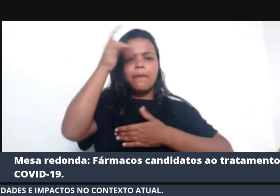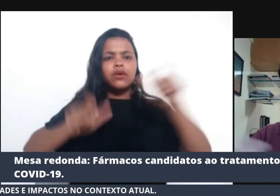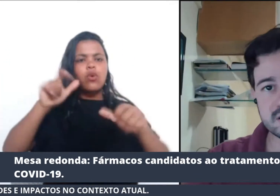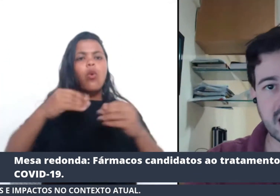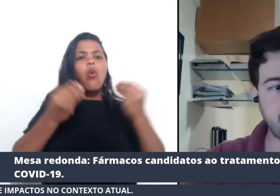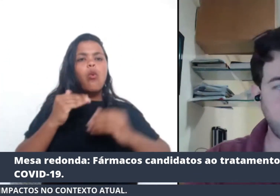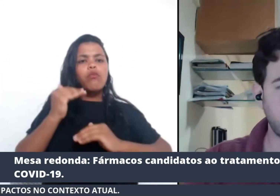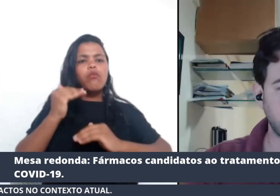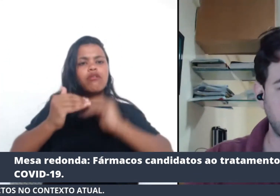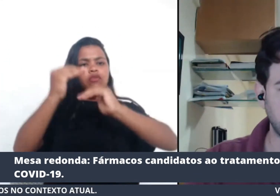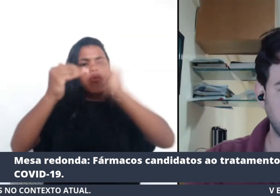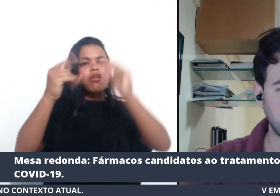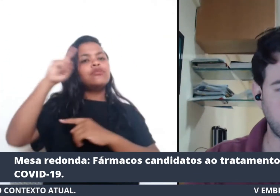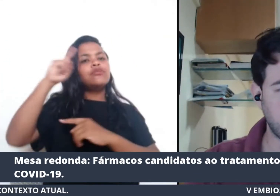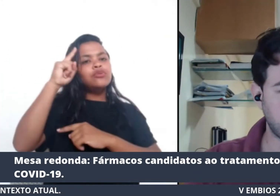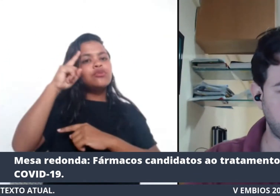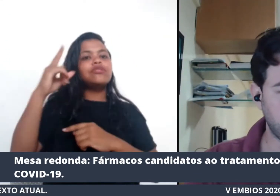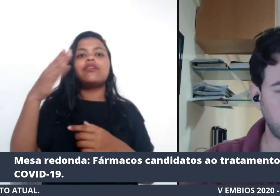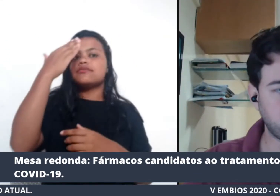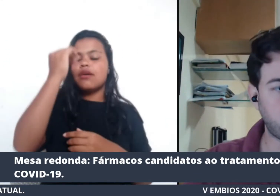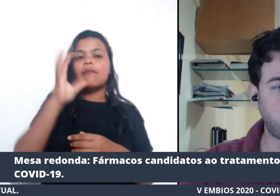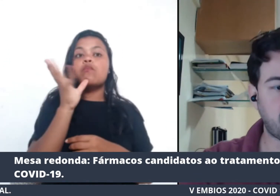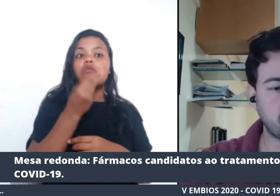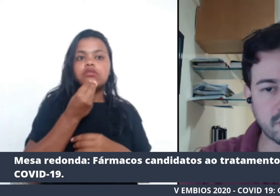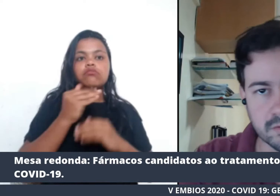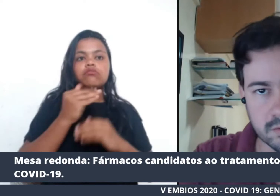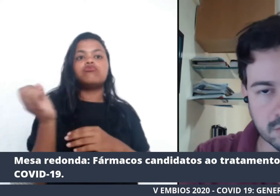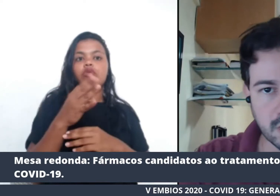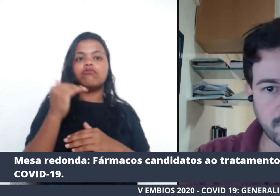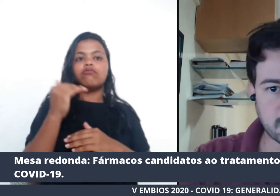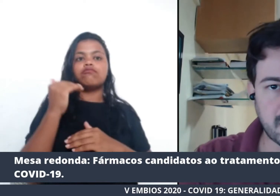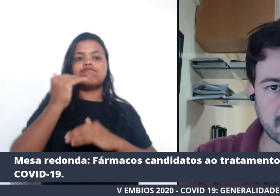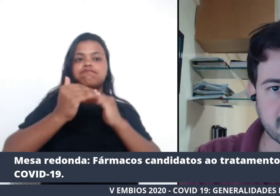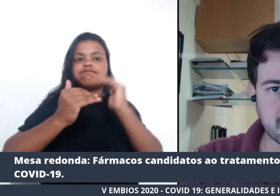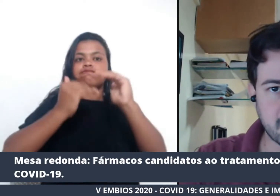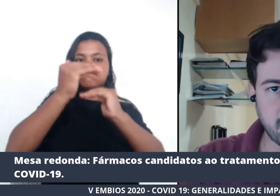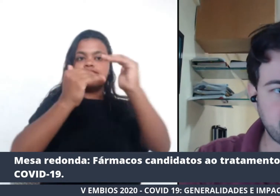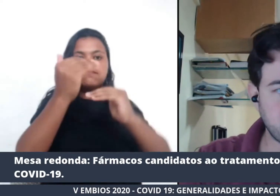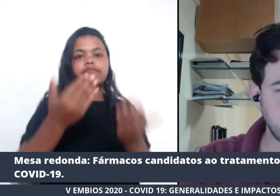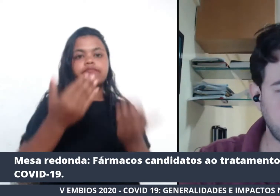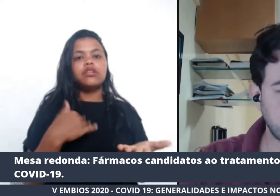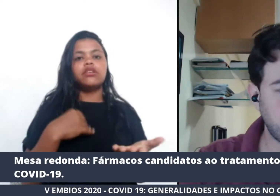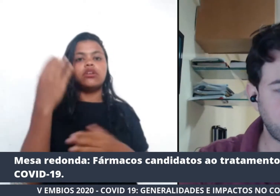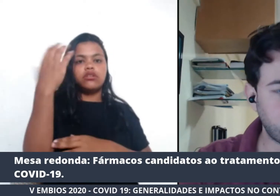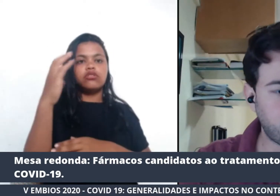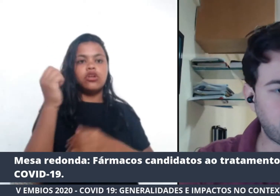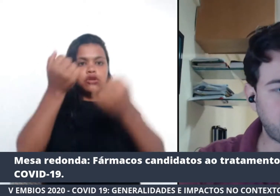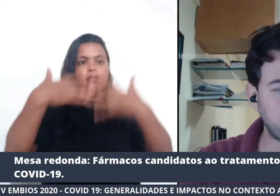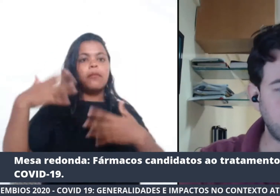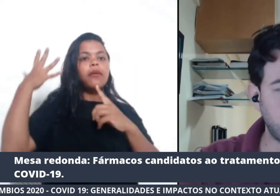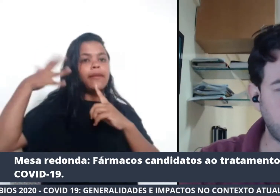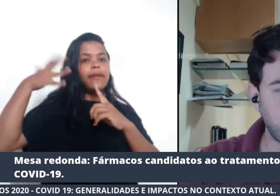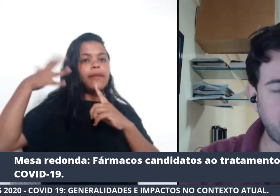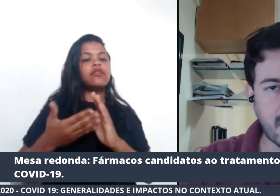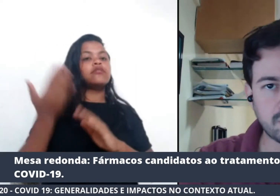dia a gente sabe algo novo. Então, que foi muito bem colocado pelos palestrantes anteriormente, mas a gente precisa compreender um pouco, a